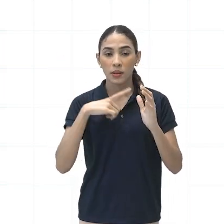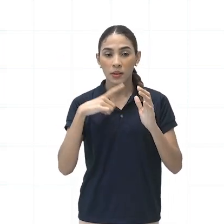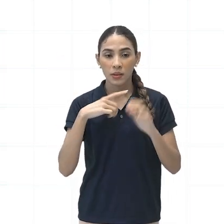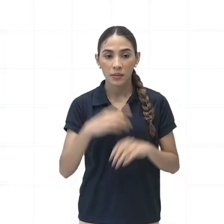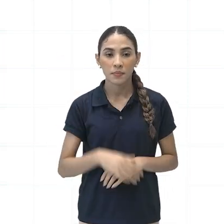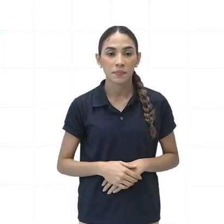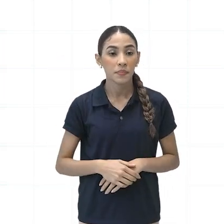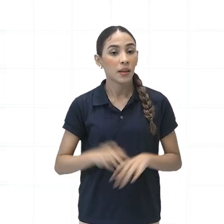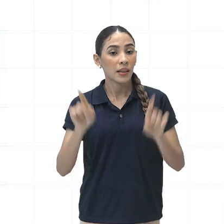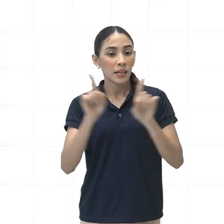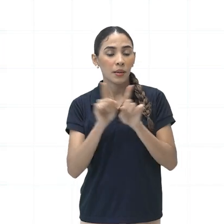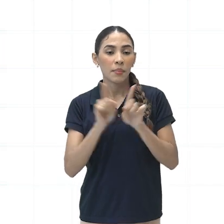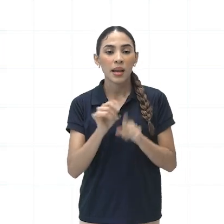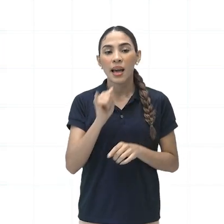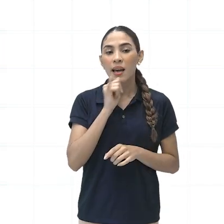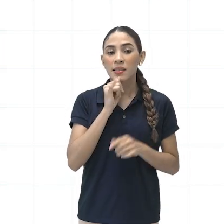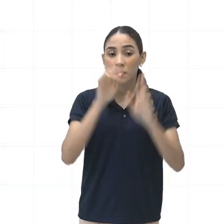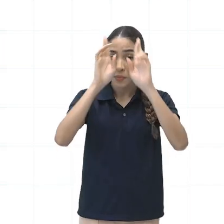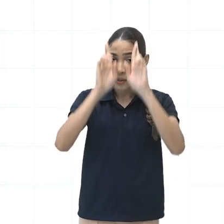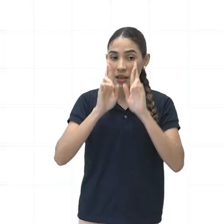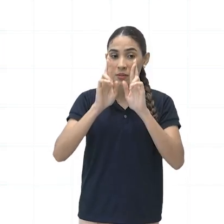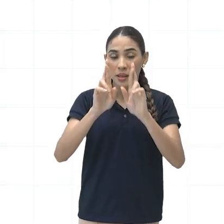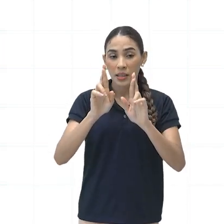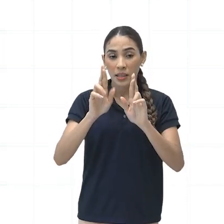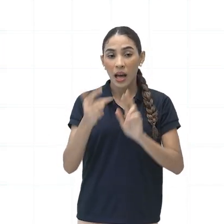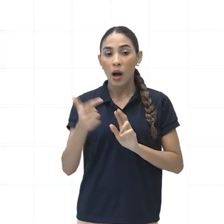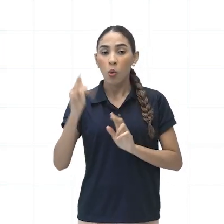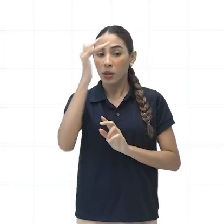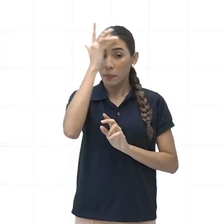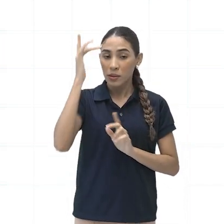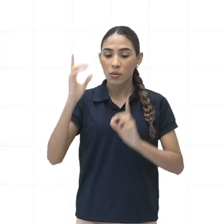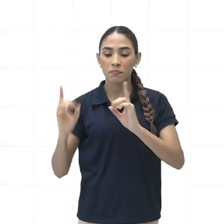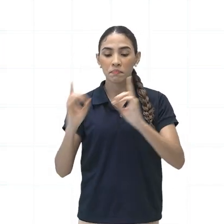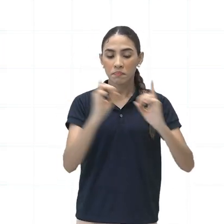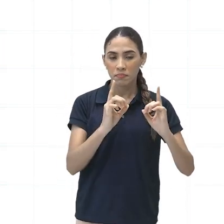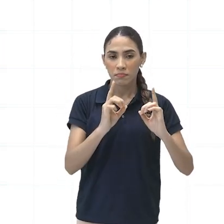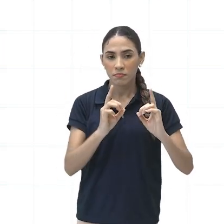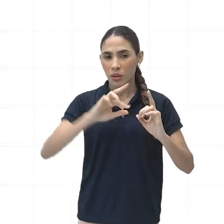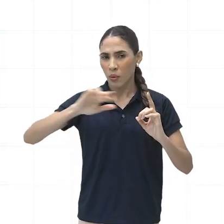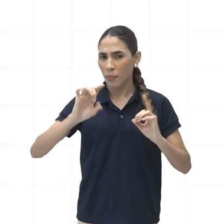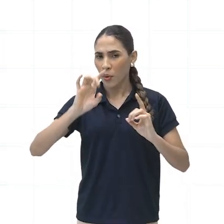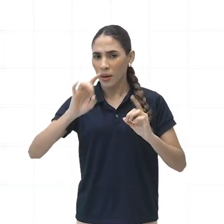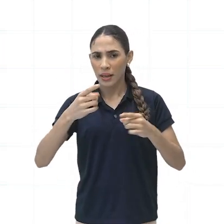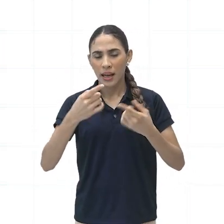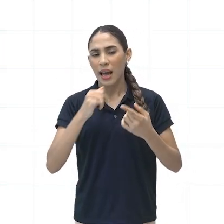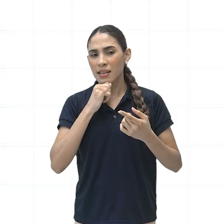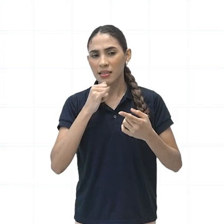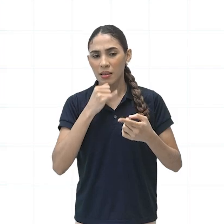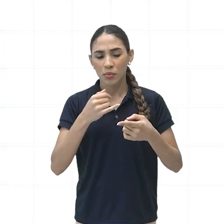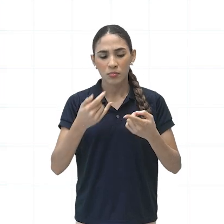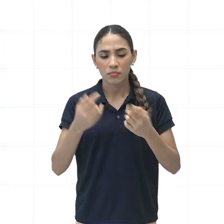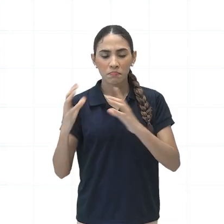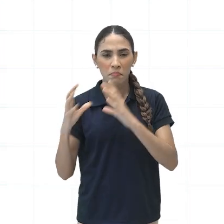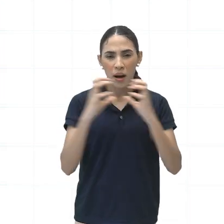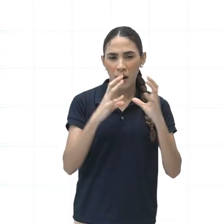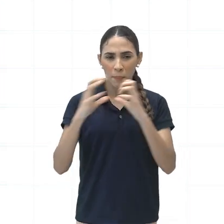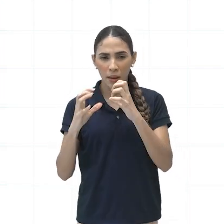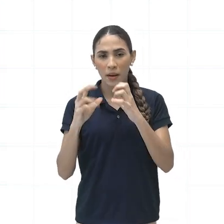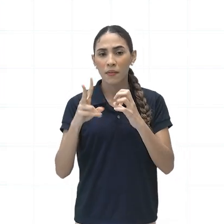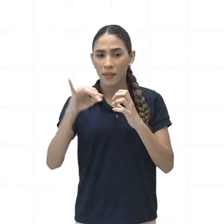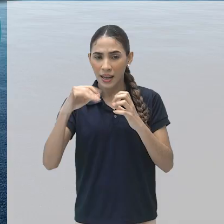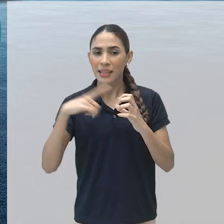assim também como o respeito ao próximo. Não é porque a gente está ali numa luta, né, que vai envolver ali